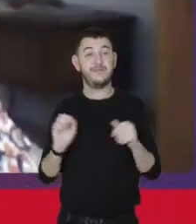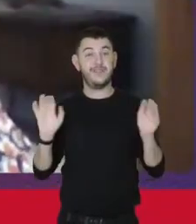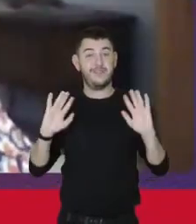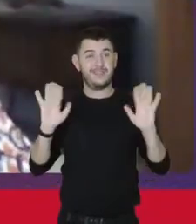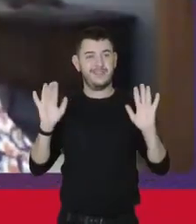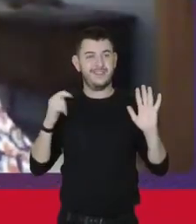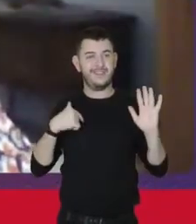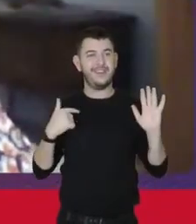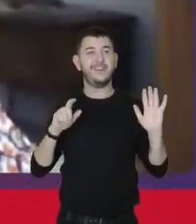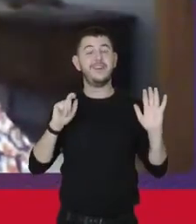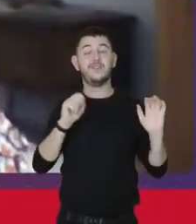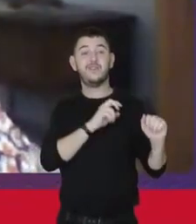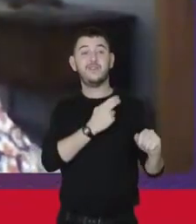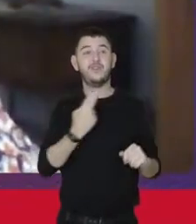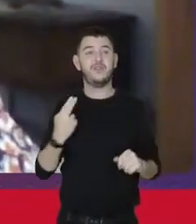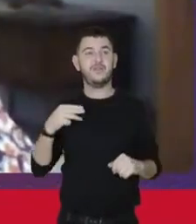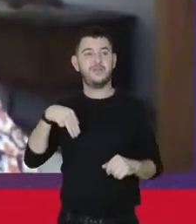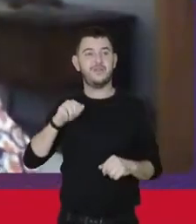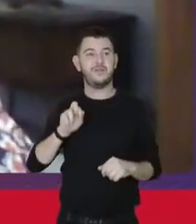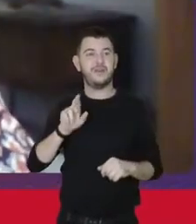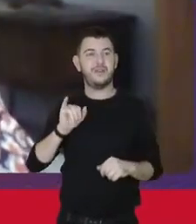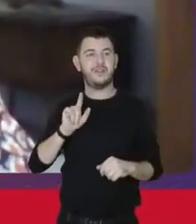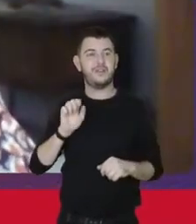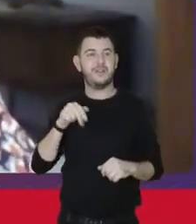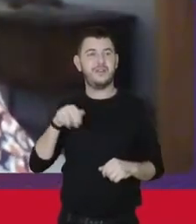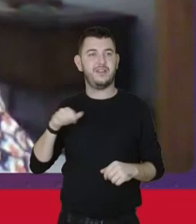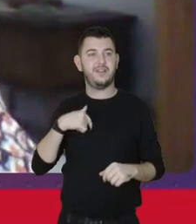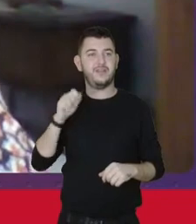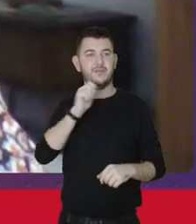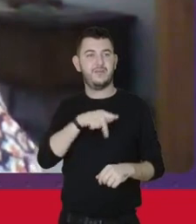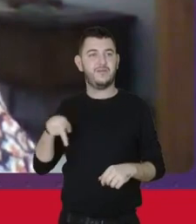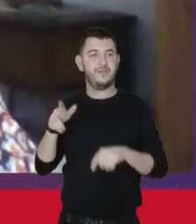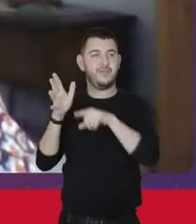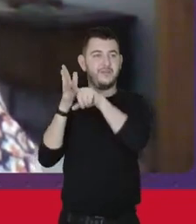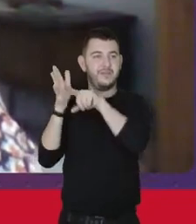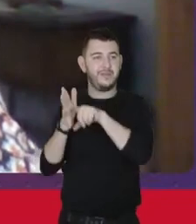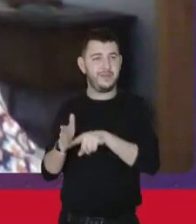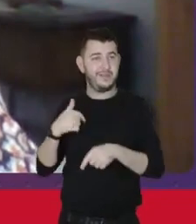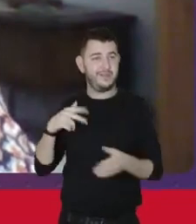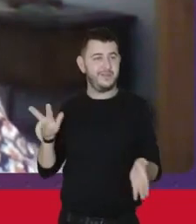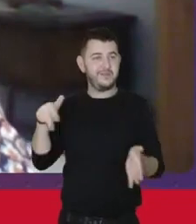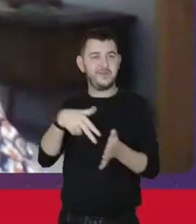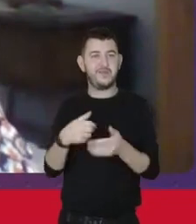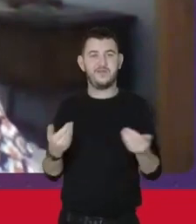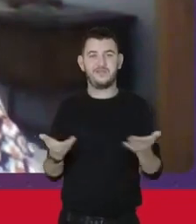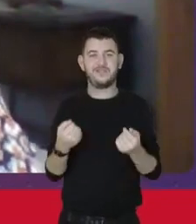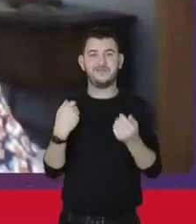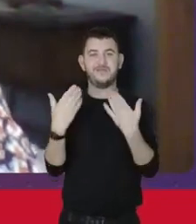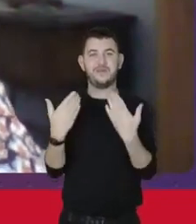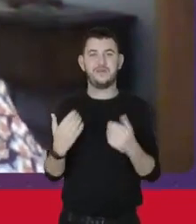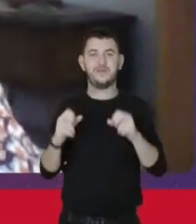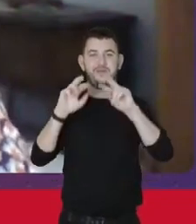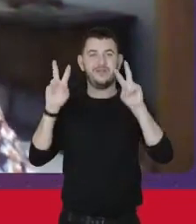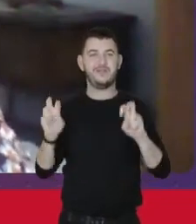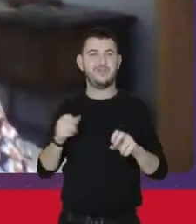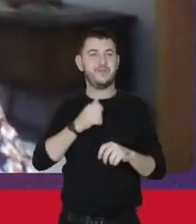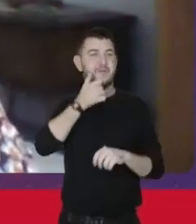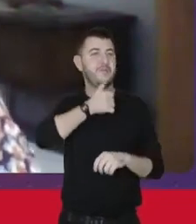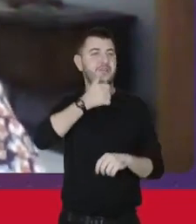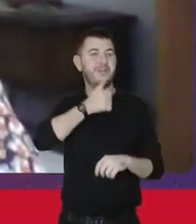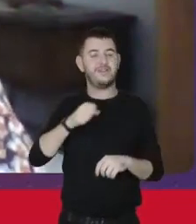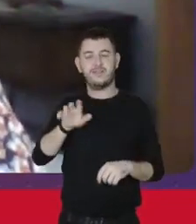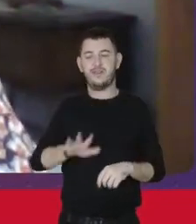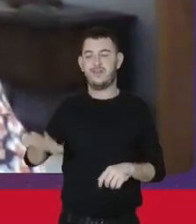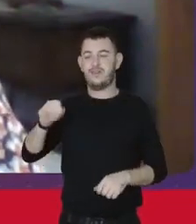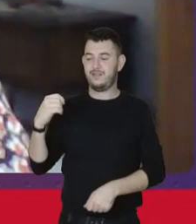Olá, eu sou a Marilane Teixeira, sou professora e pesquisadora. Estou aqui para conversar com vocês sobre as mulheres no mundo do